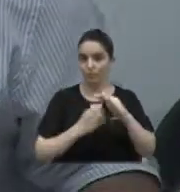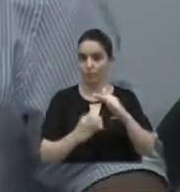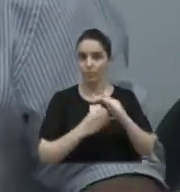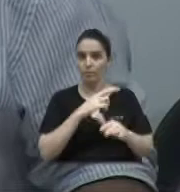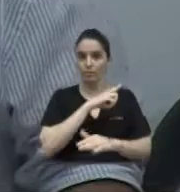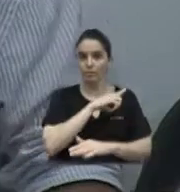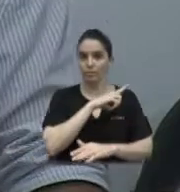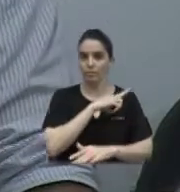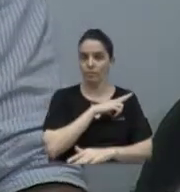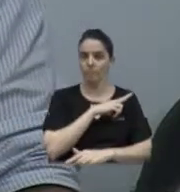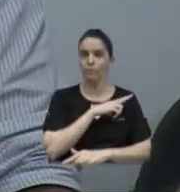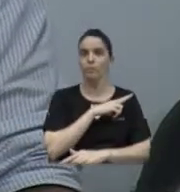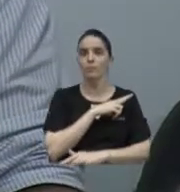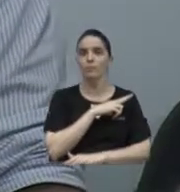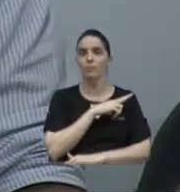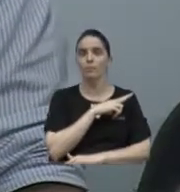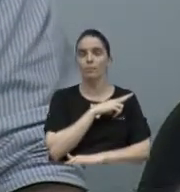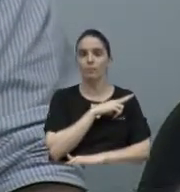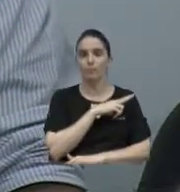privatizando,